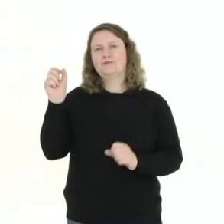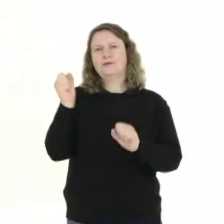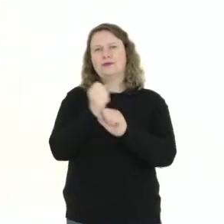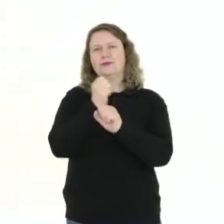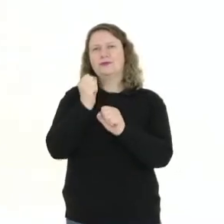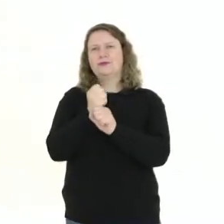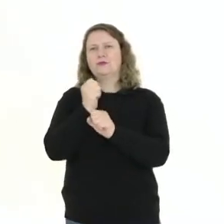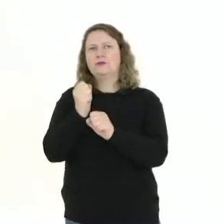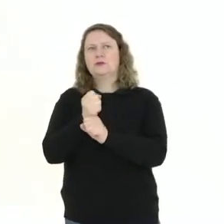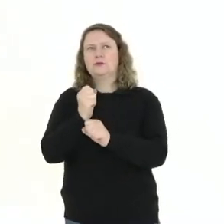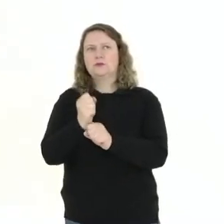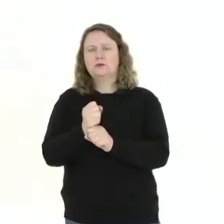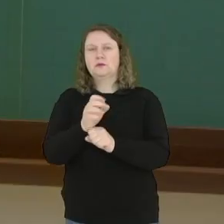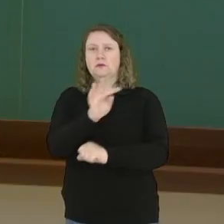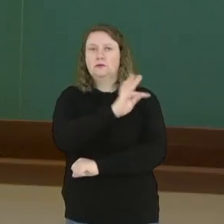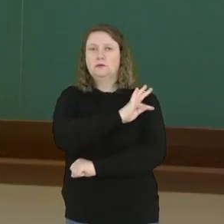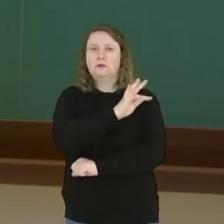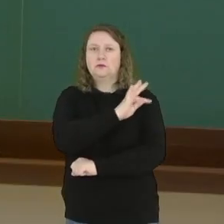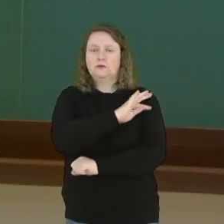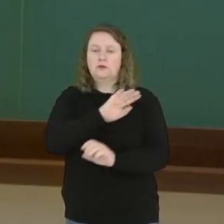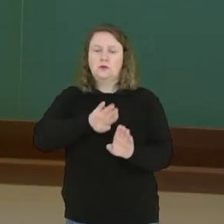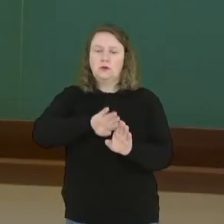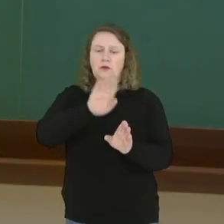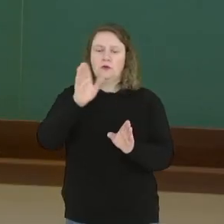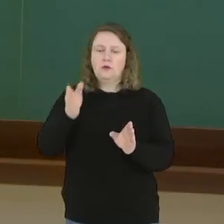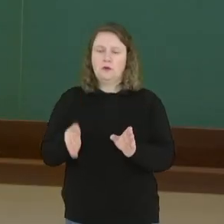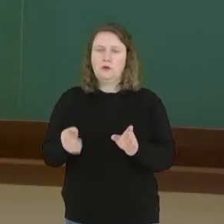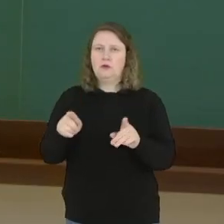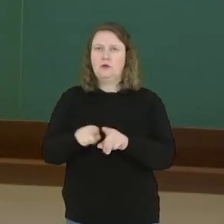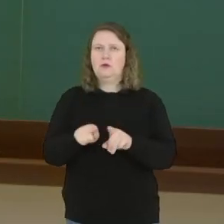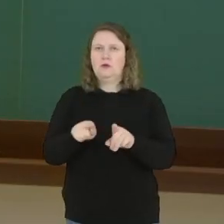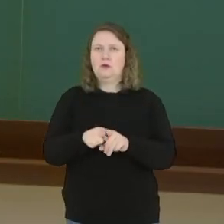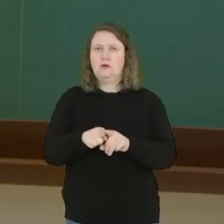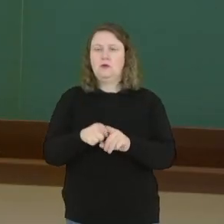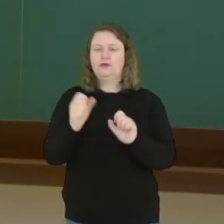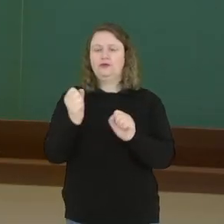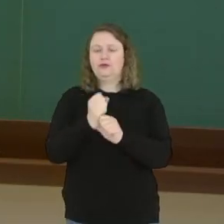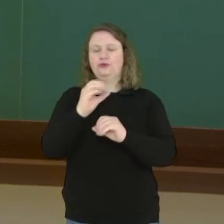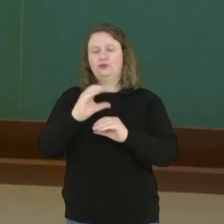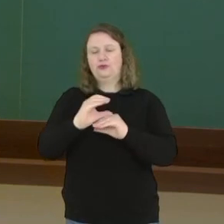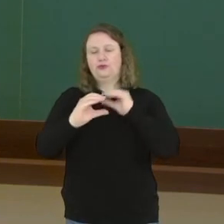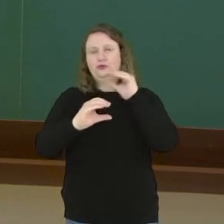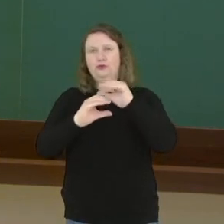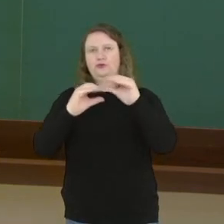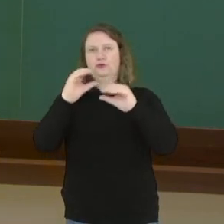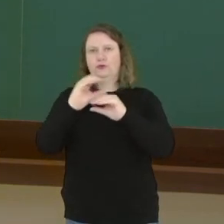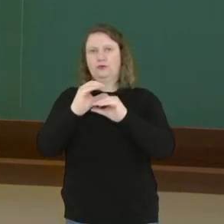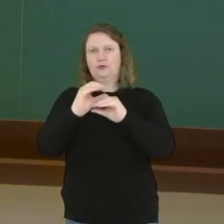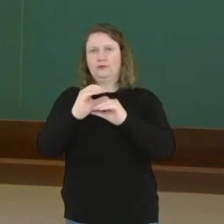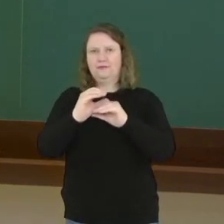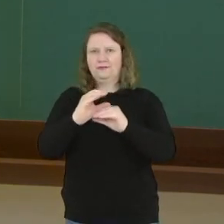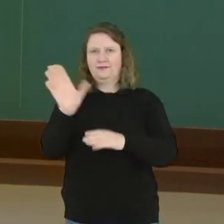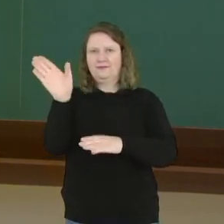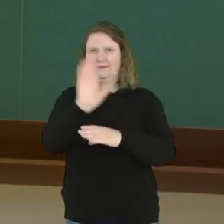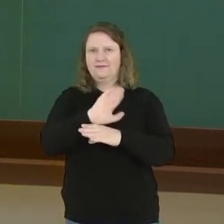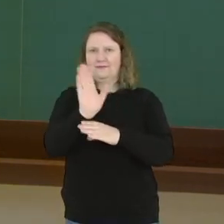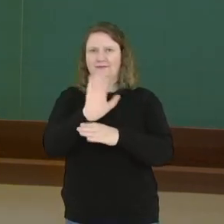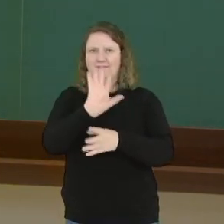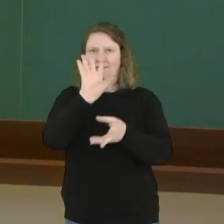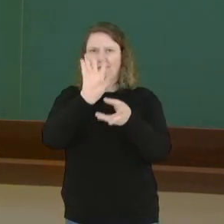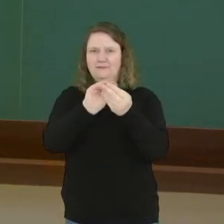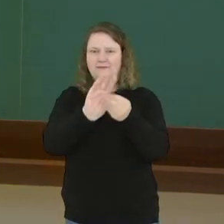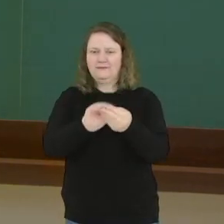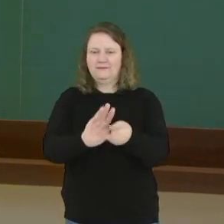com construções com técnicas de arco etrusco construída de tijolos em 3 anéis. Neste vídeo,